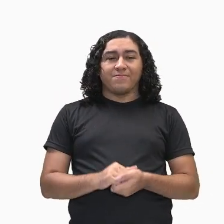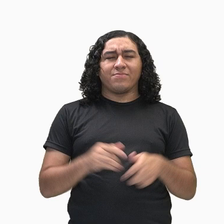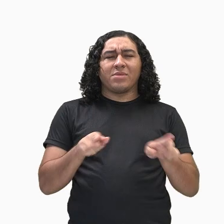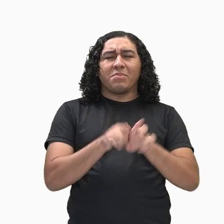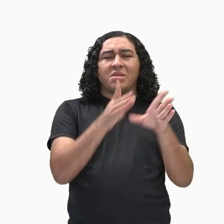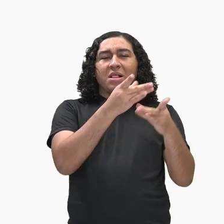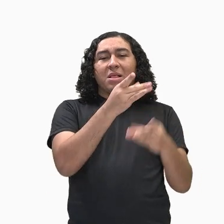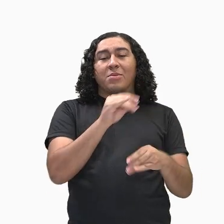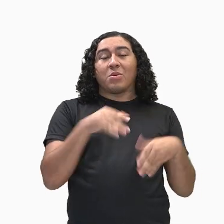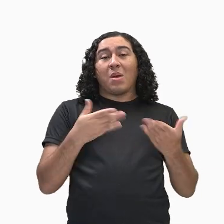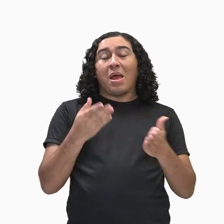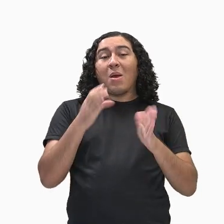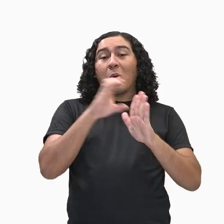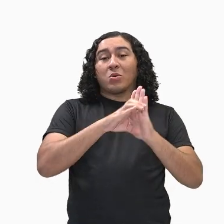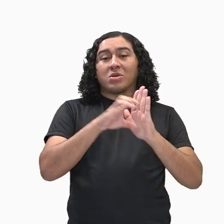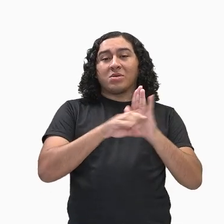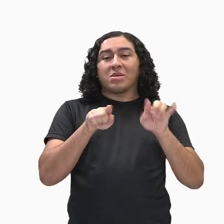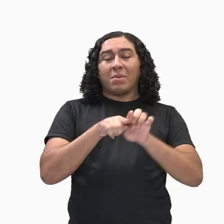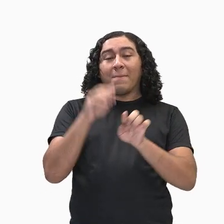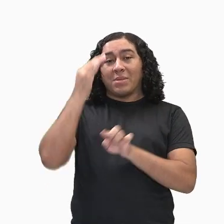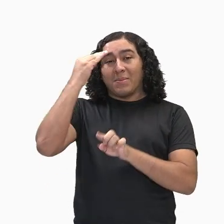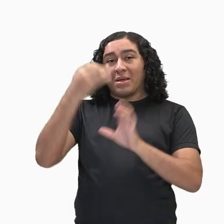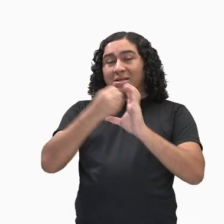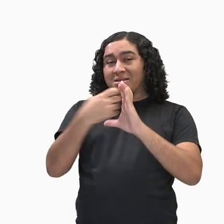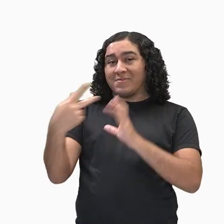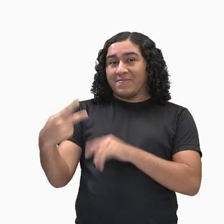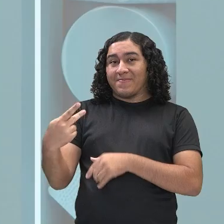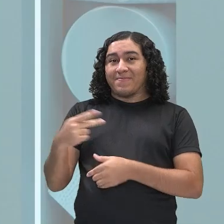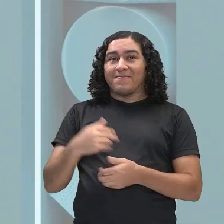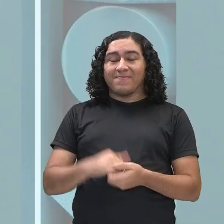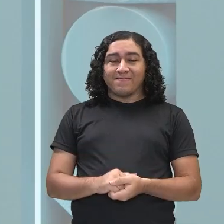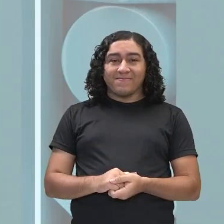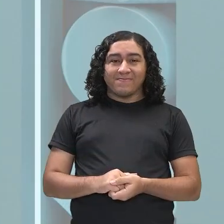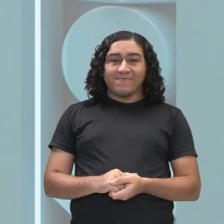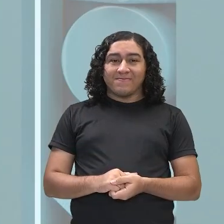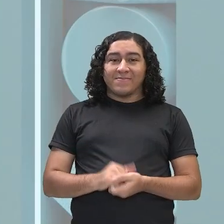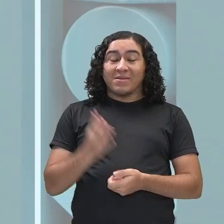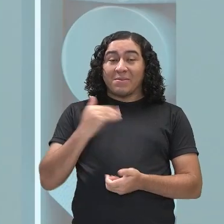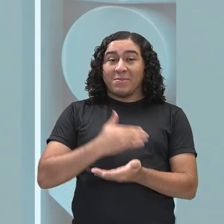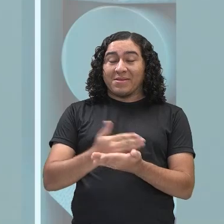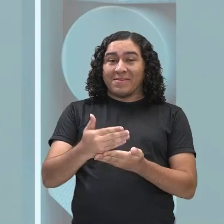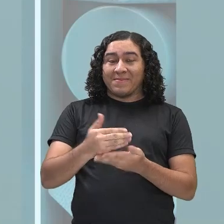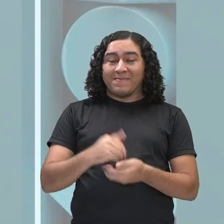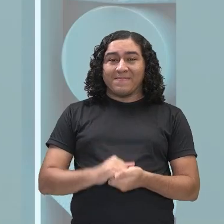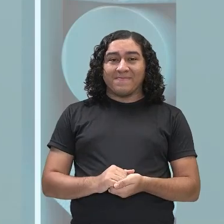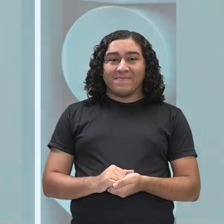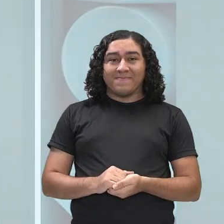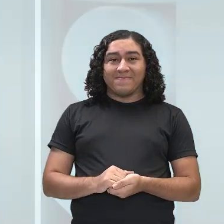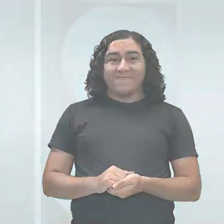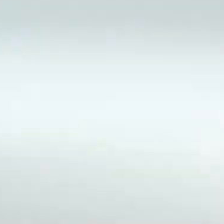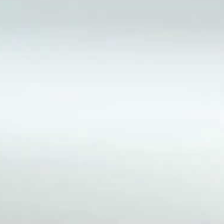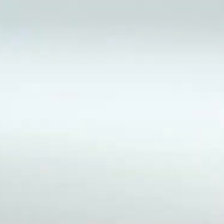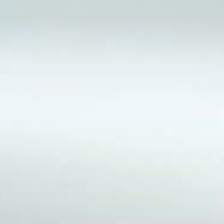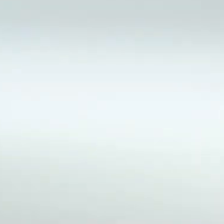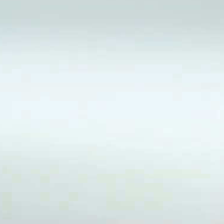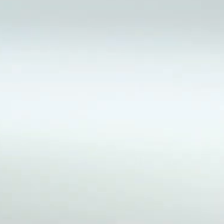detalhamento, conceito e principais características da instalação. Vamos à nossa aula?